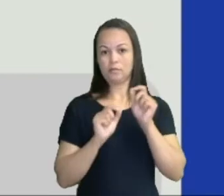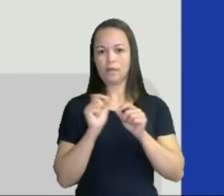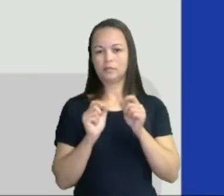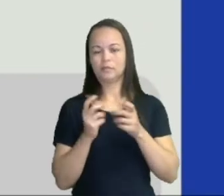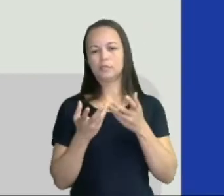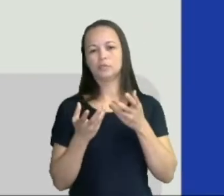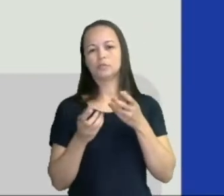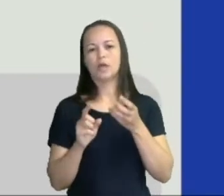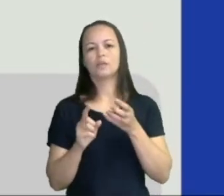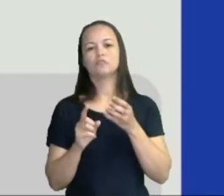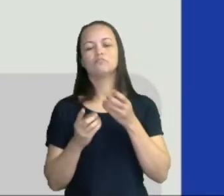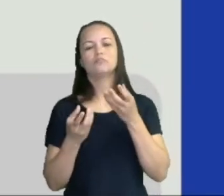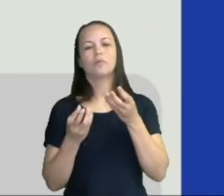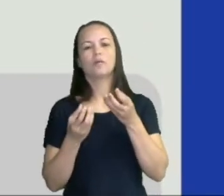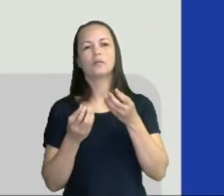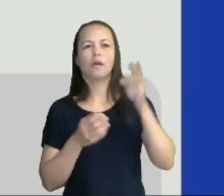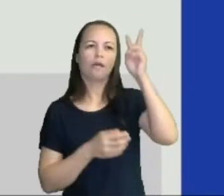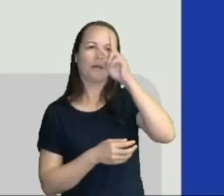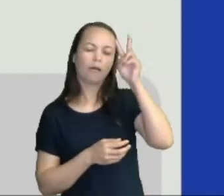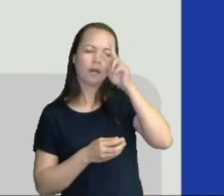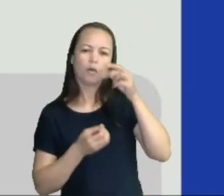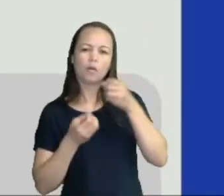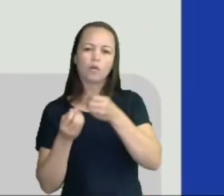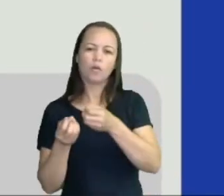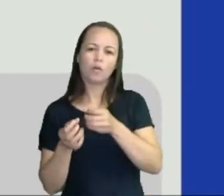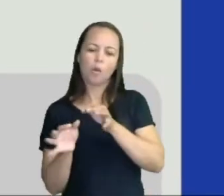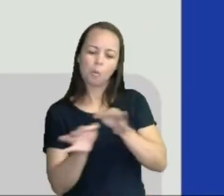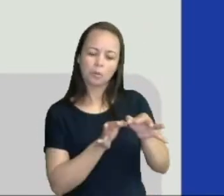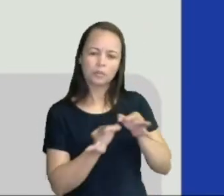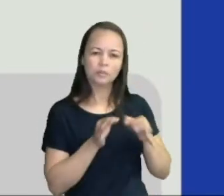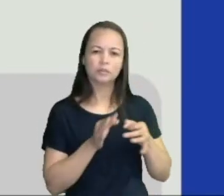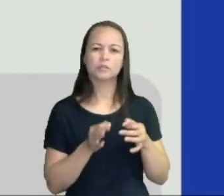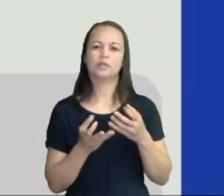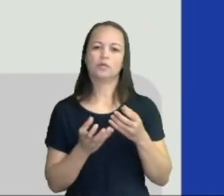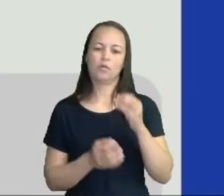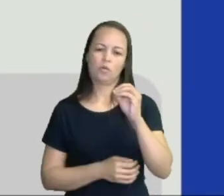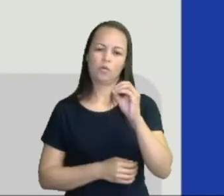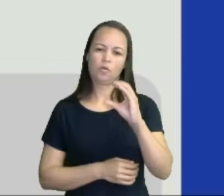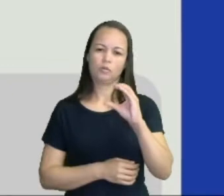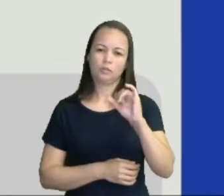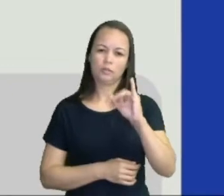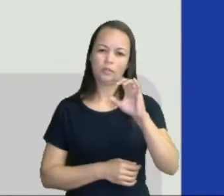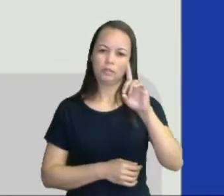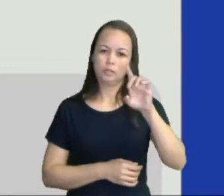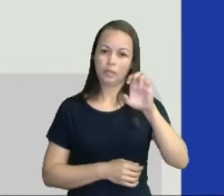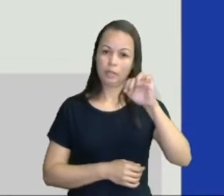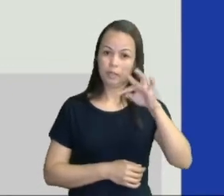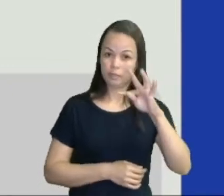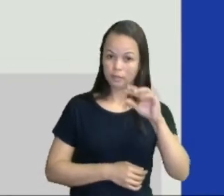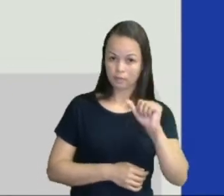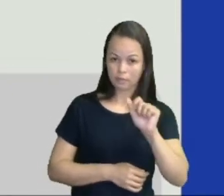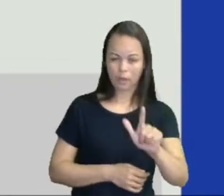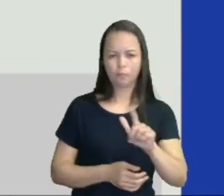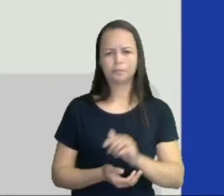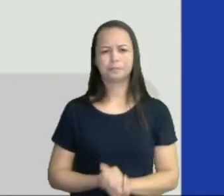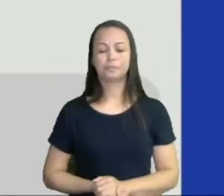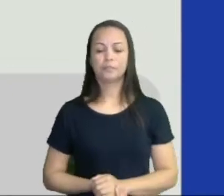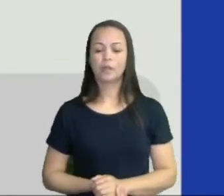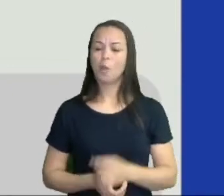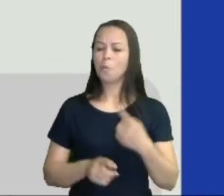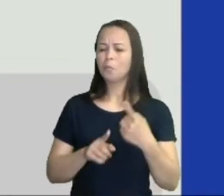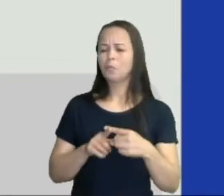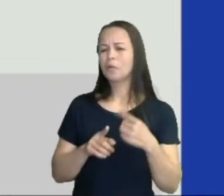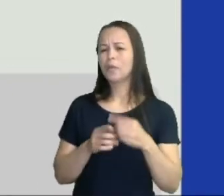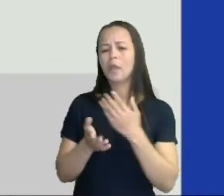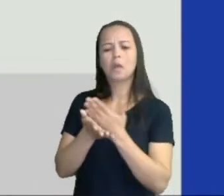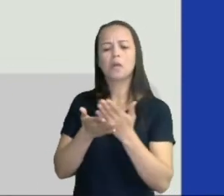na história da organização ocidental. Então, por que a gente começa a estudar? Algumas